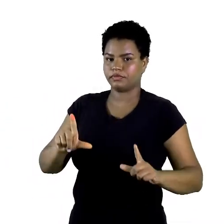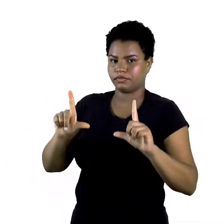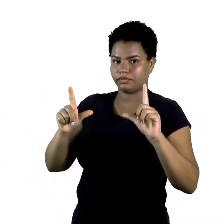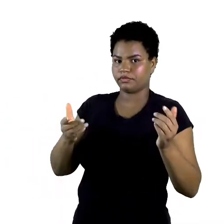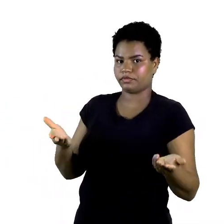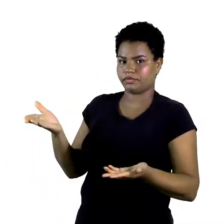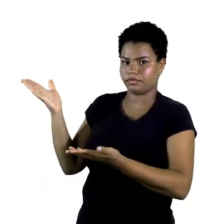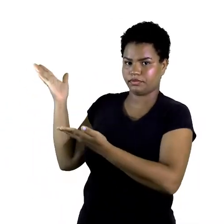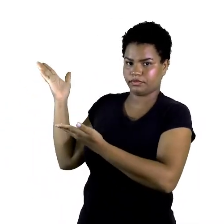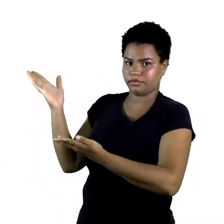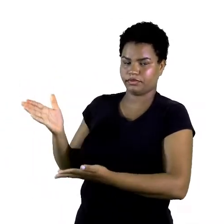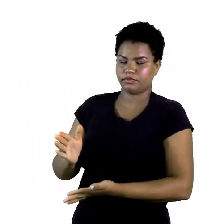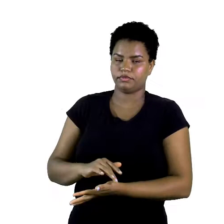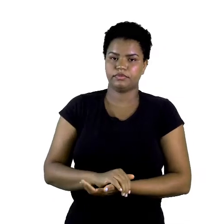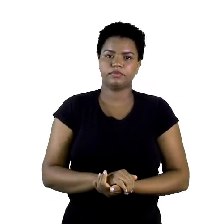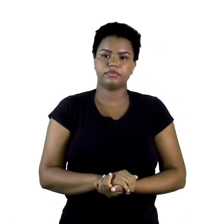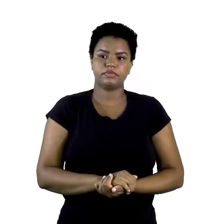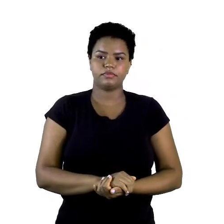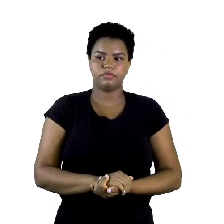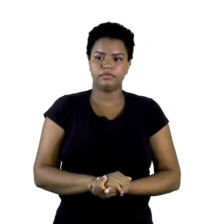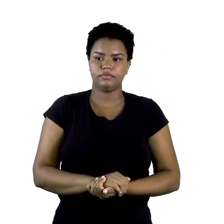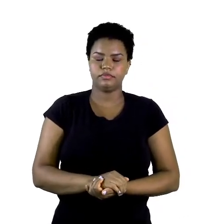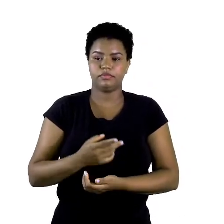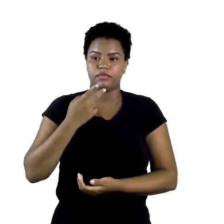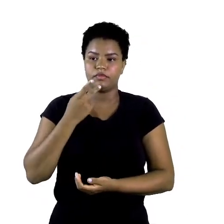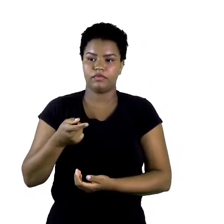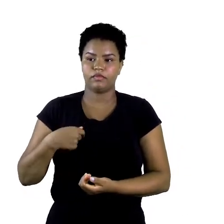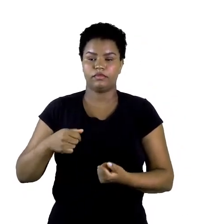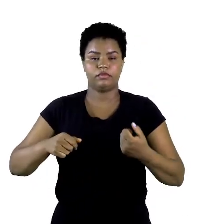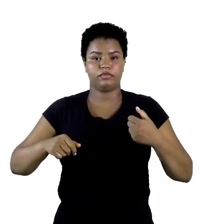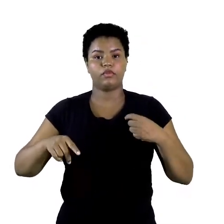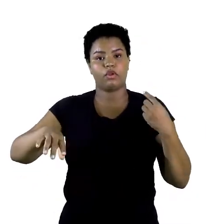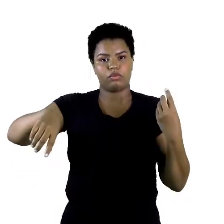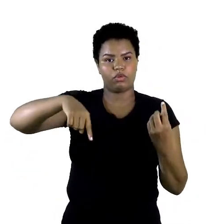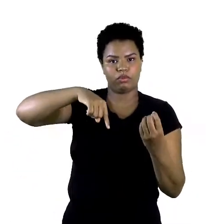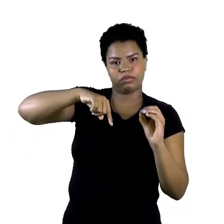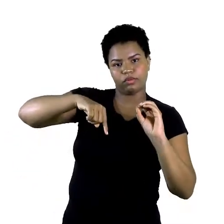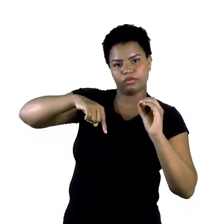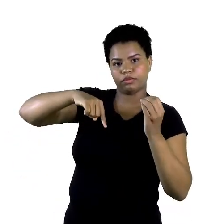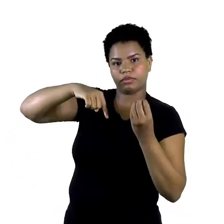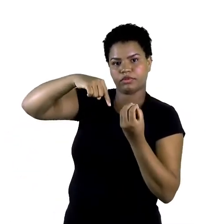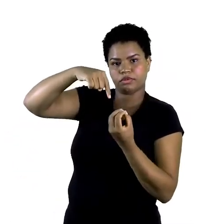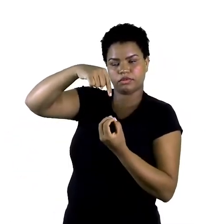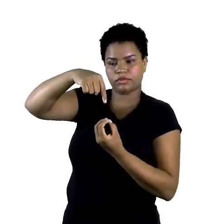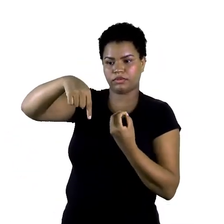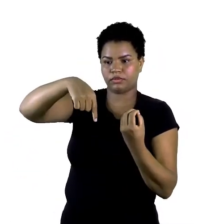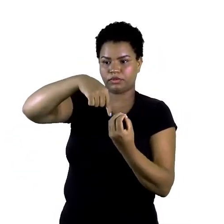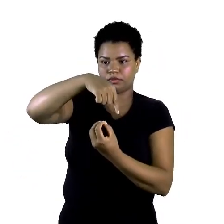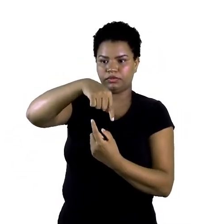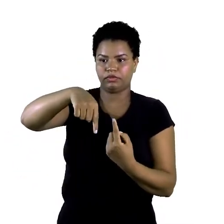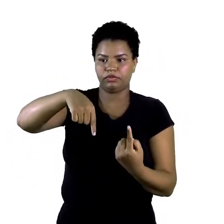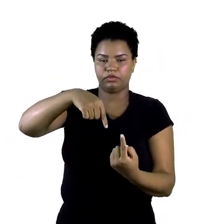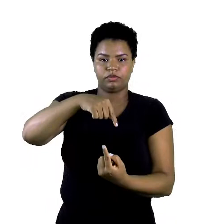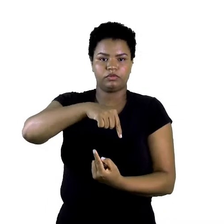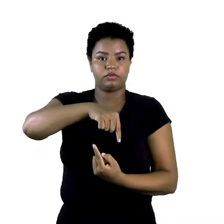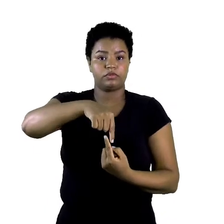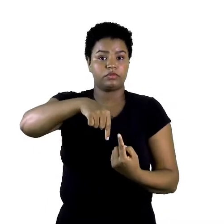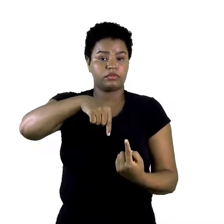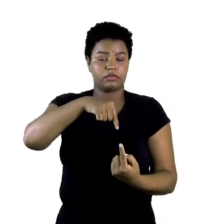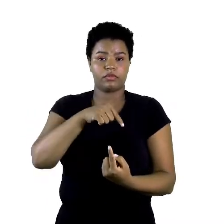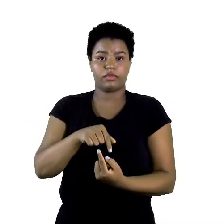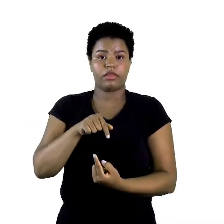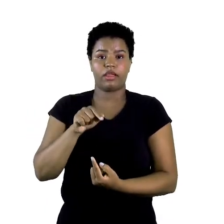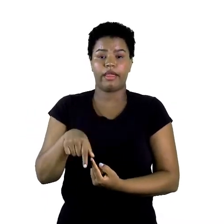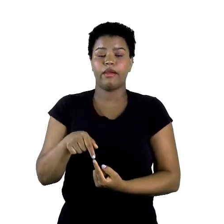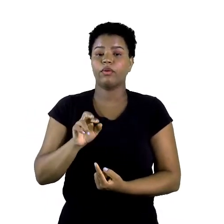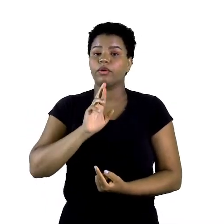na tela de vocês. Vamos falar agora sobre o movimento de rotação. Dê uma olhadinha nesse slide, por favor. O movimento de rotação